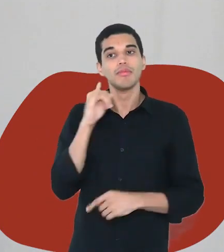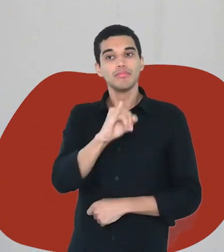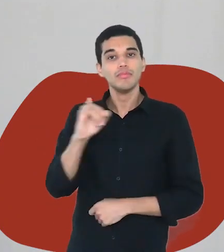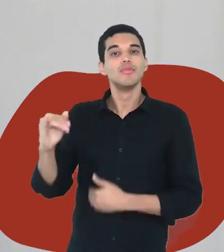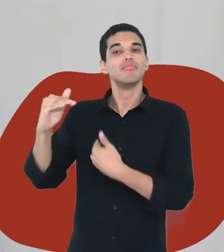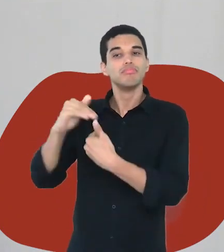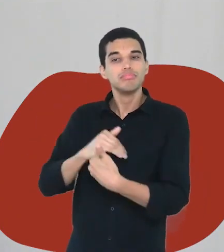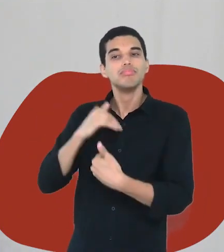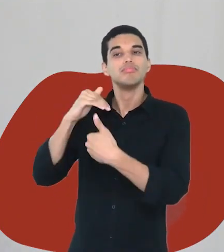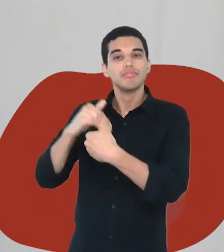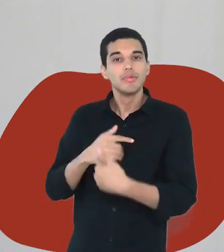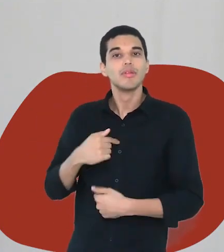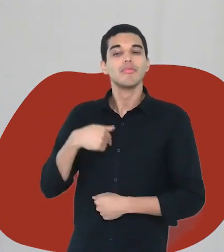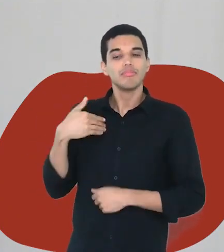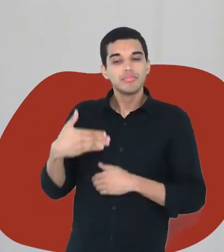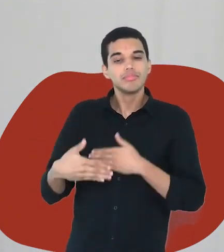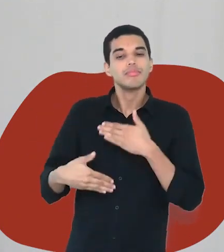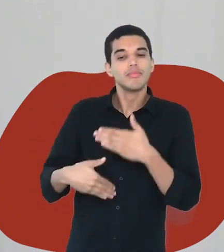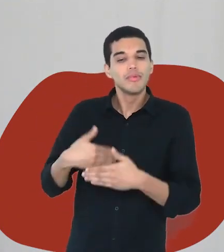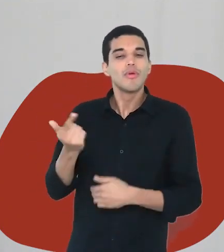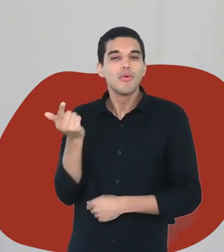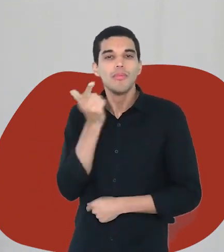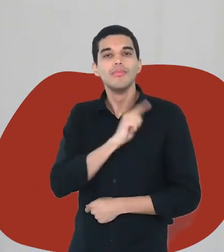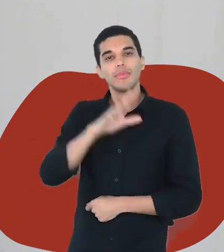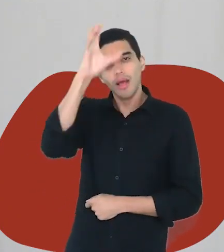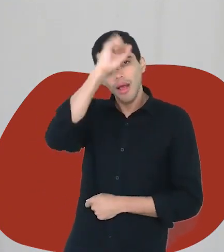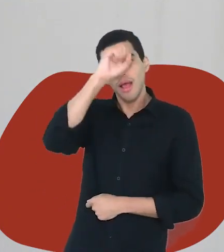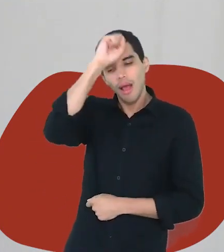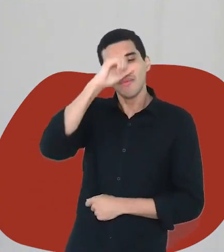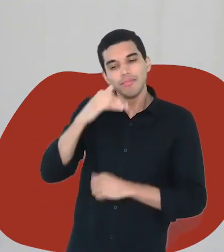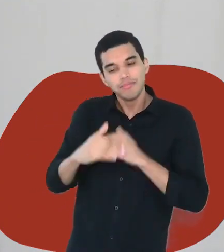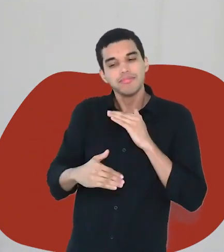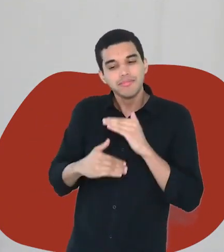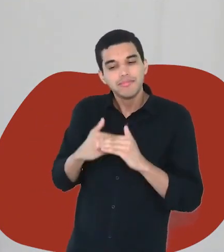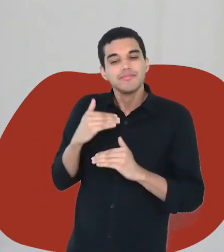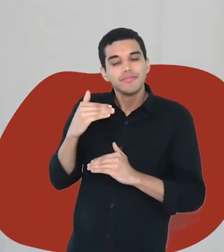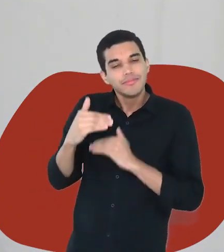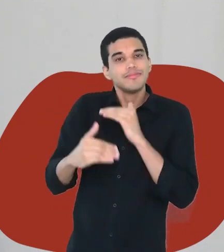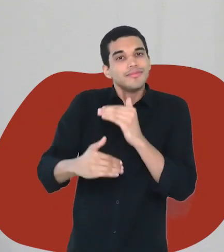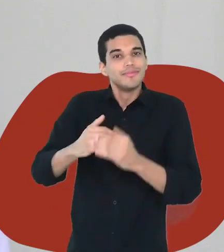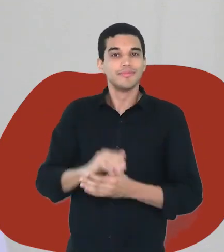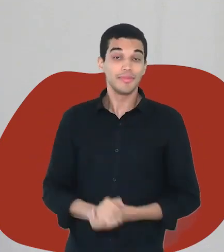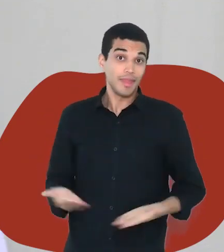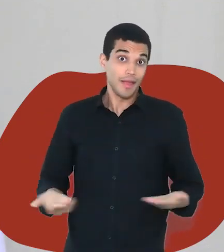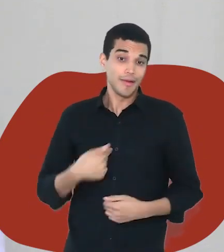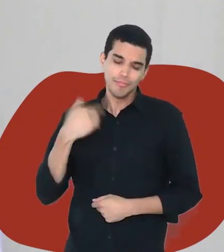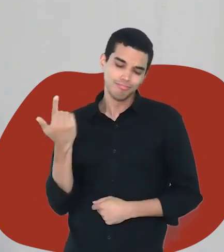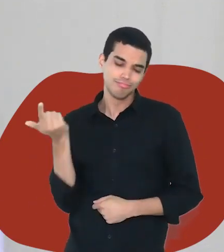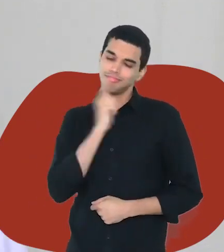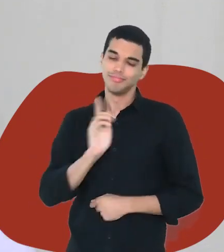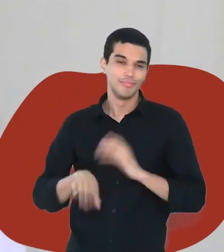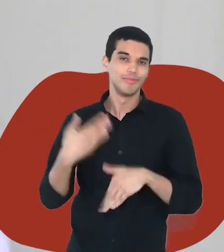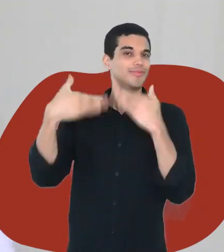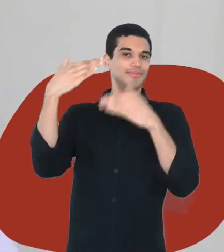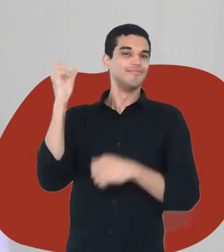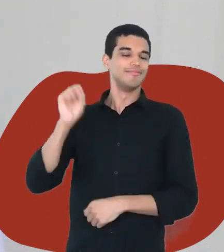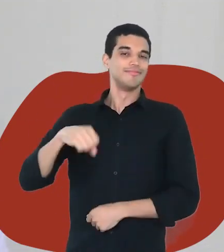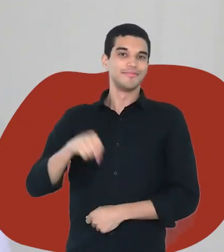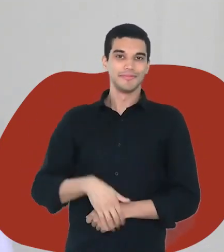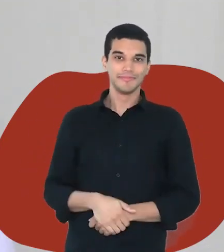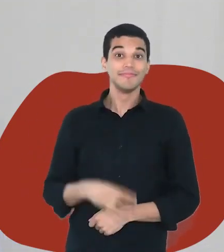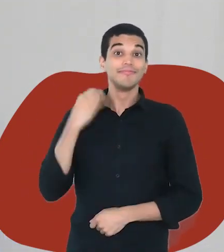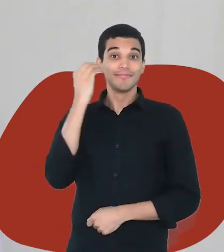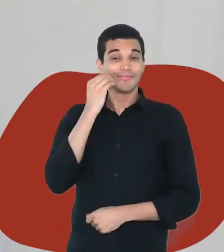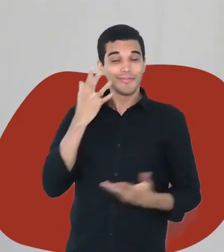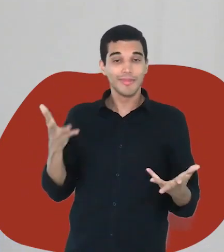mostrou foi me direcionando Aí eu fui pegar aquela manhã toda lá não sei tô a experiência Oxe agora eu tô